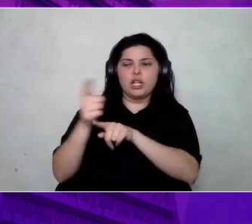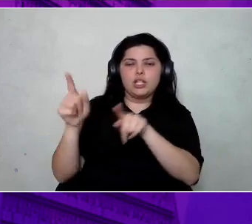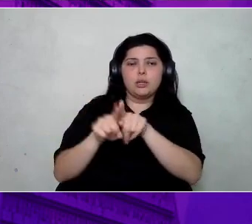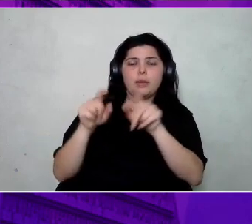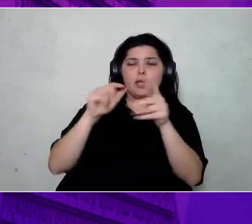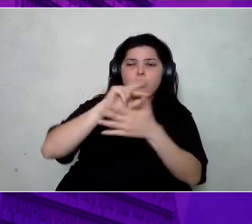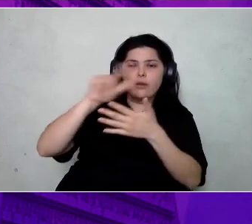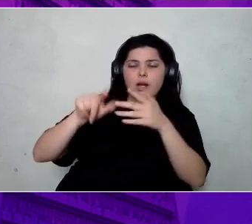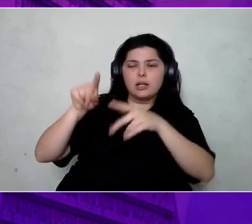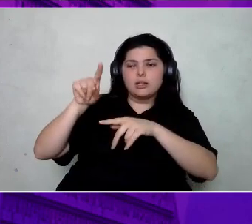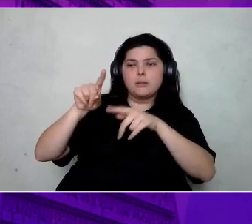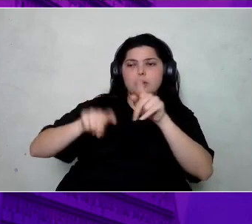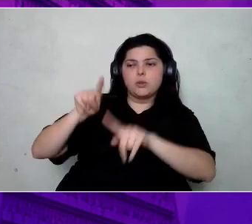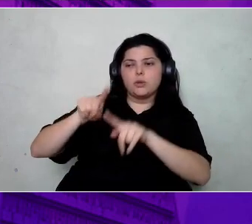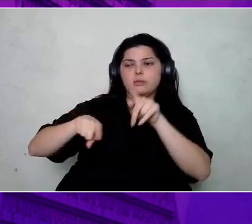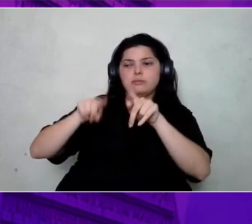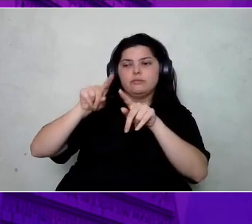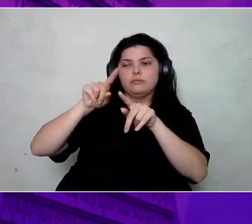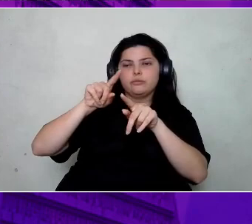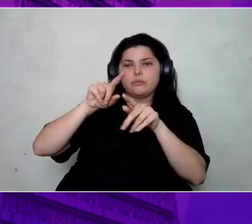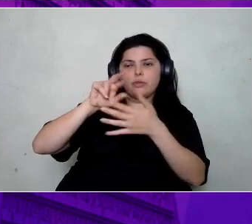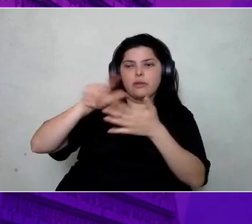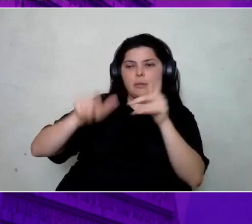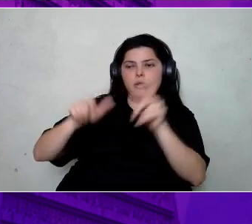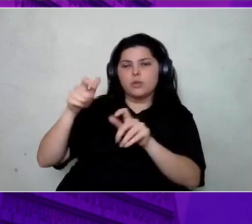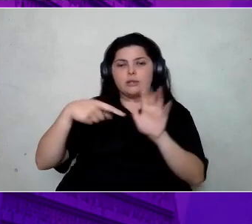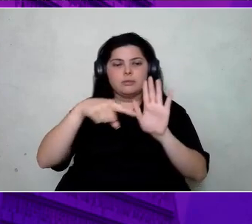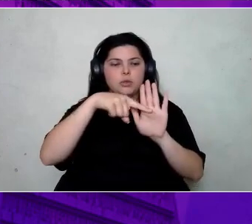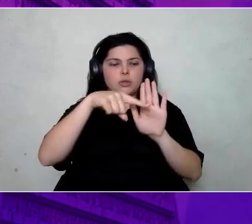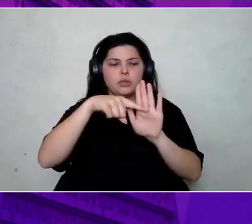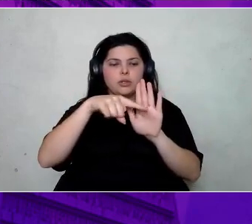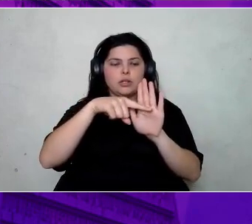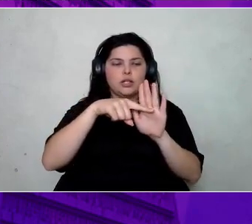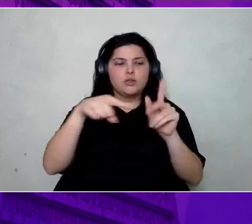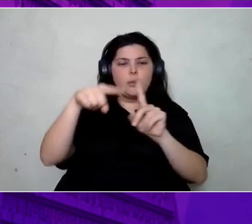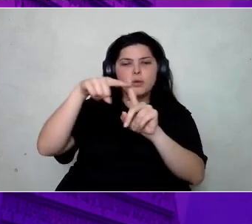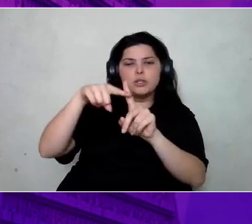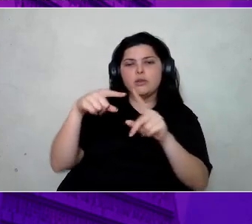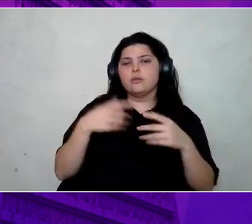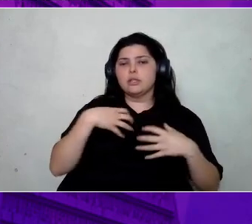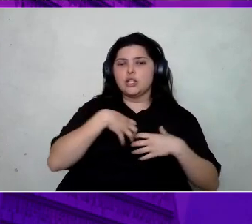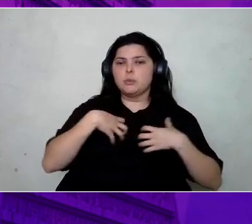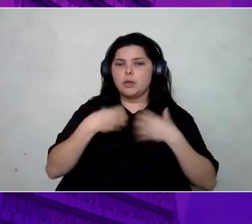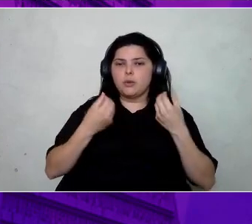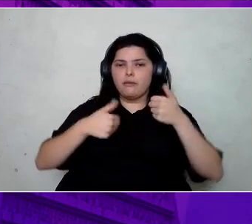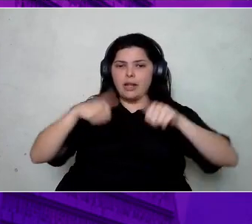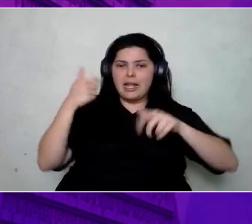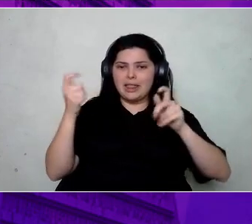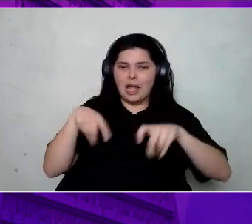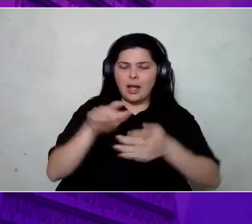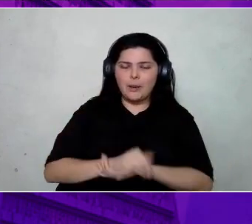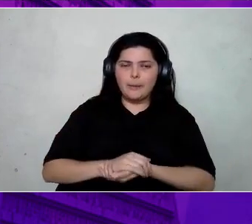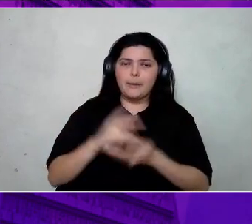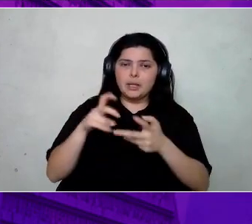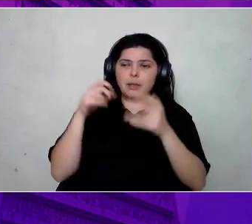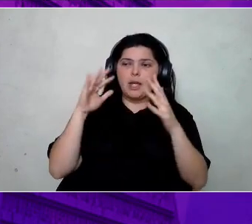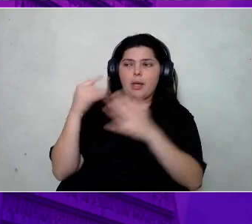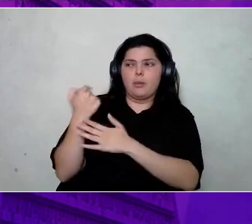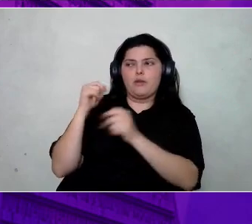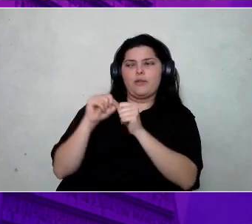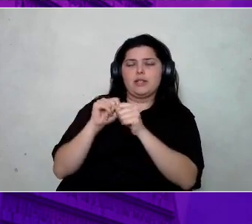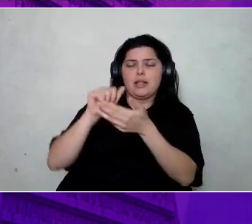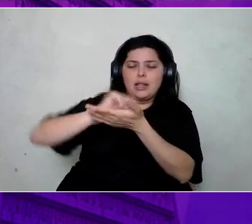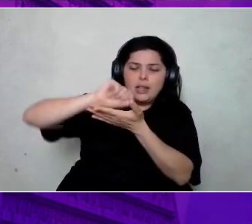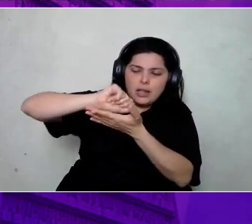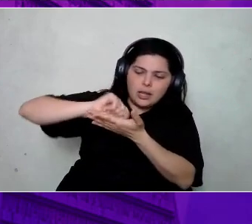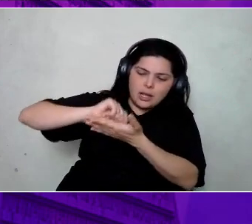sentimentos, se ele está vendo aquilo como positivo, como negativo, como neutro. Tudo isso, né, na época eu fiz tudo na mão, puta trabalho, tive que, né,